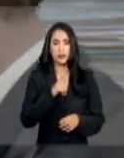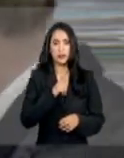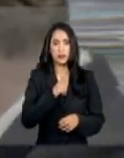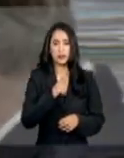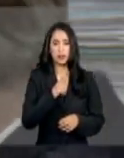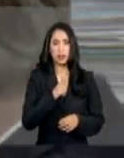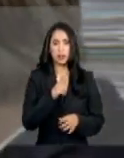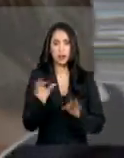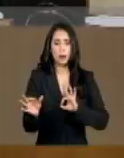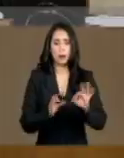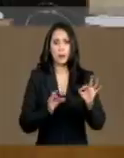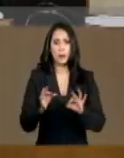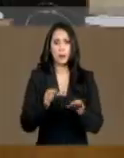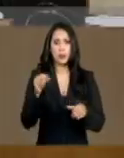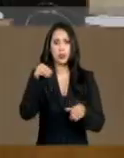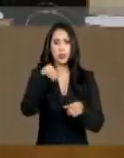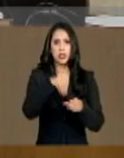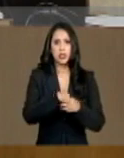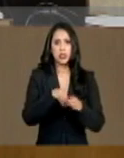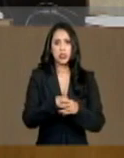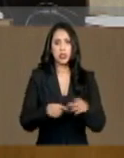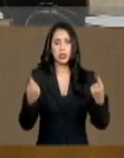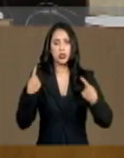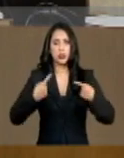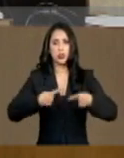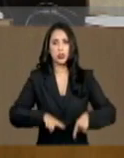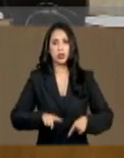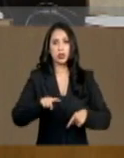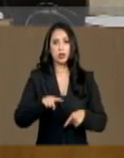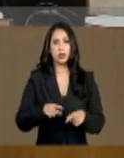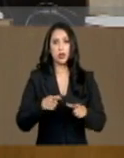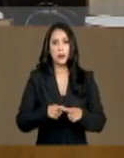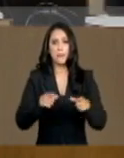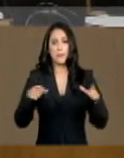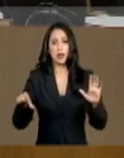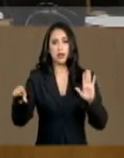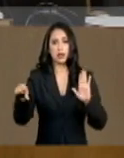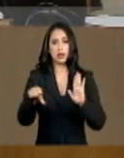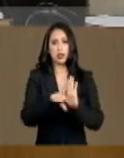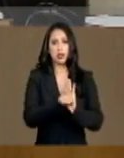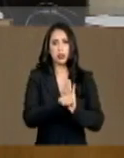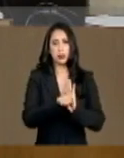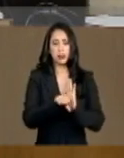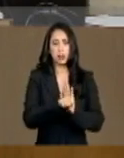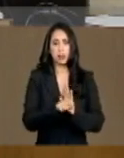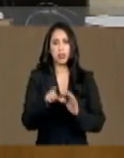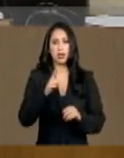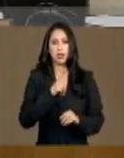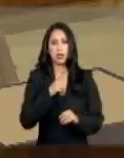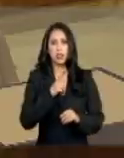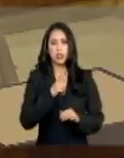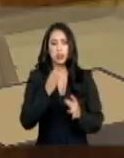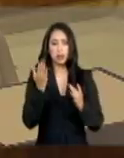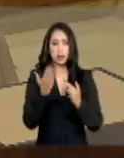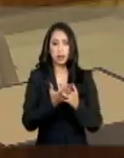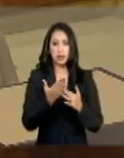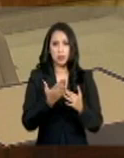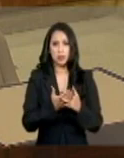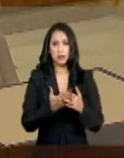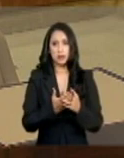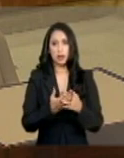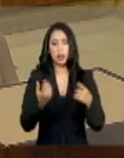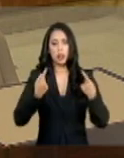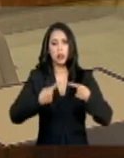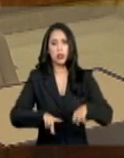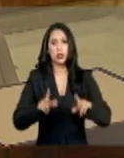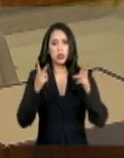um sistema de combate a essa espécie de macaco criminalidade em cuja essência entremeia se como decorrência de sua própria natureza